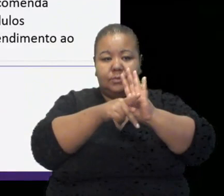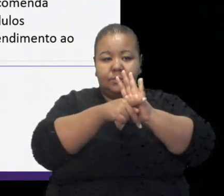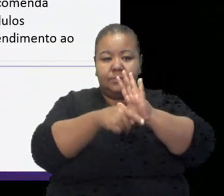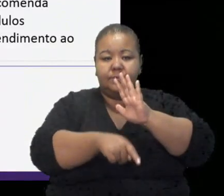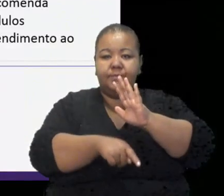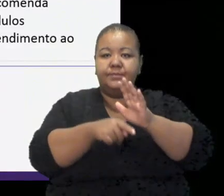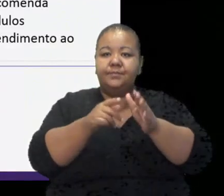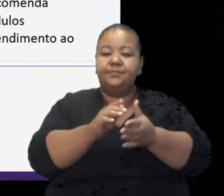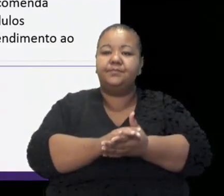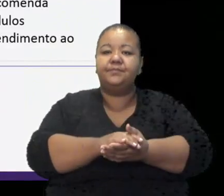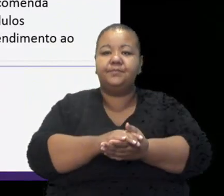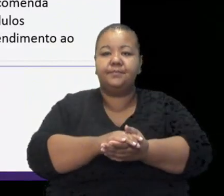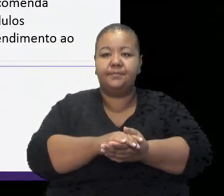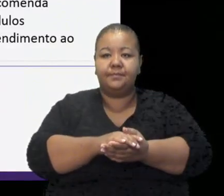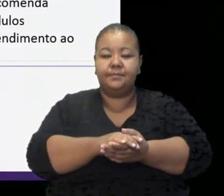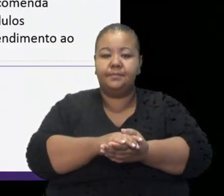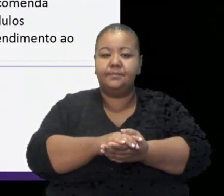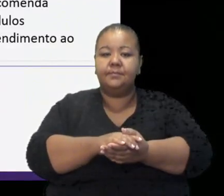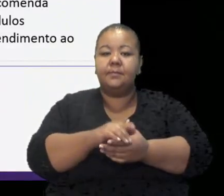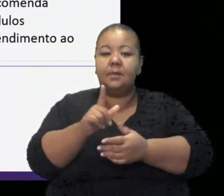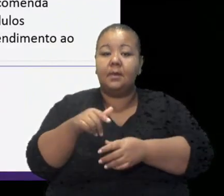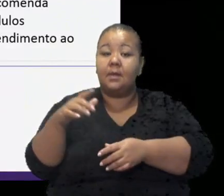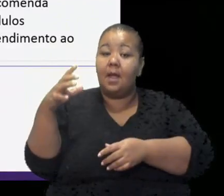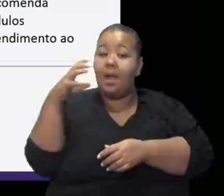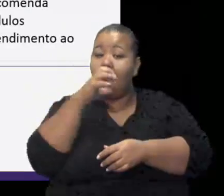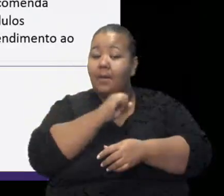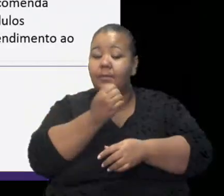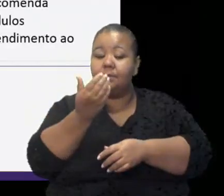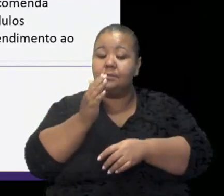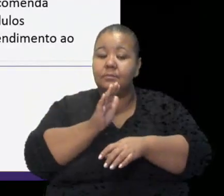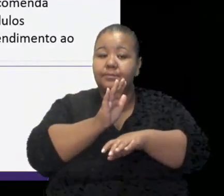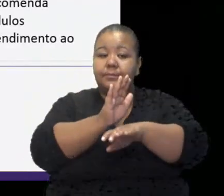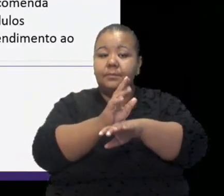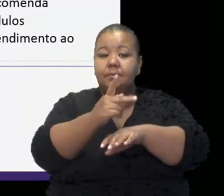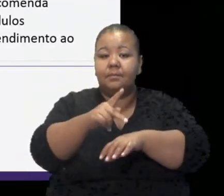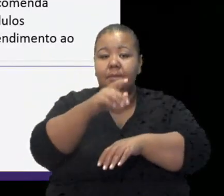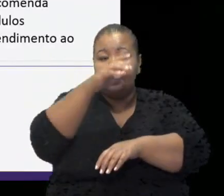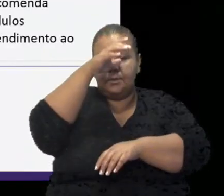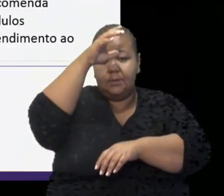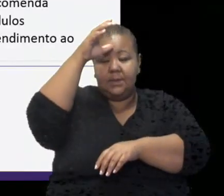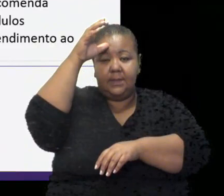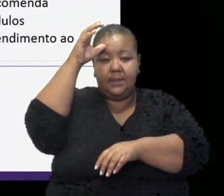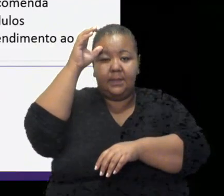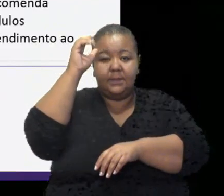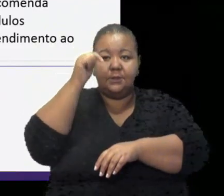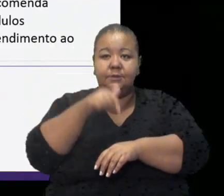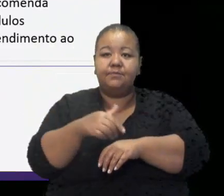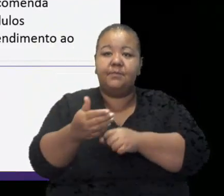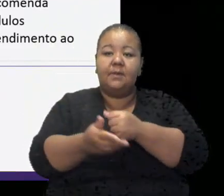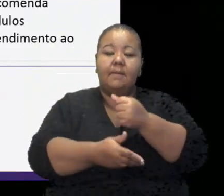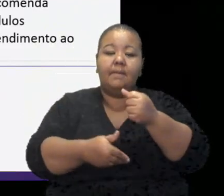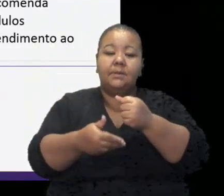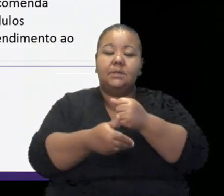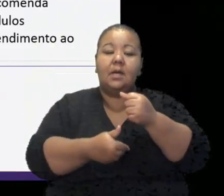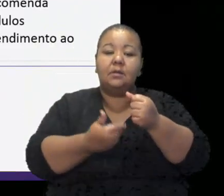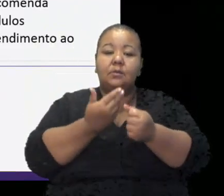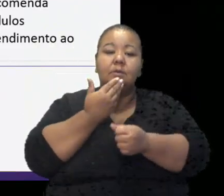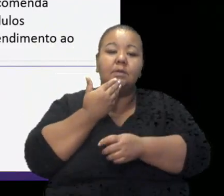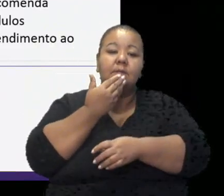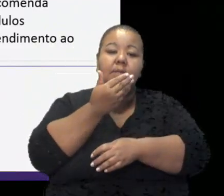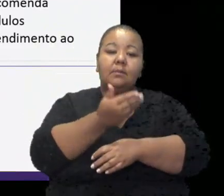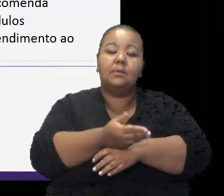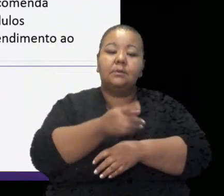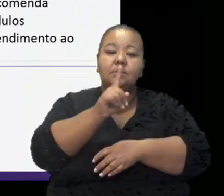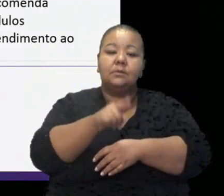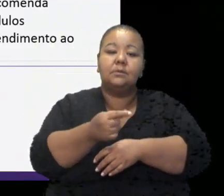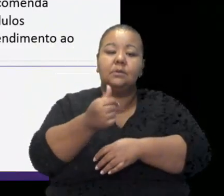personalizados, que vão ser rapidamente atendidos ao cliente, baseado na demanda e que gera um